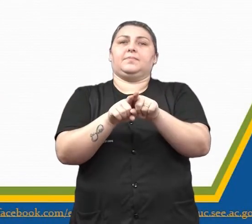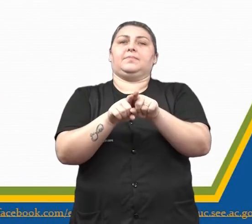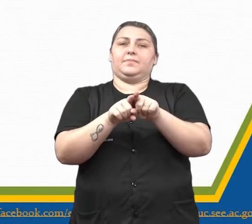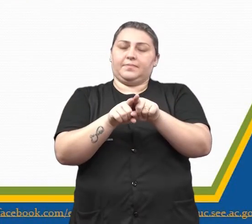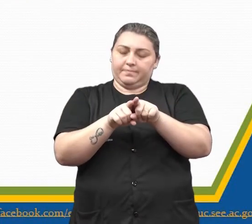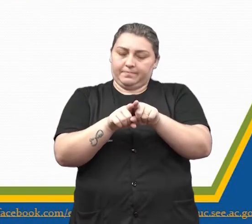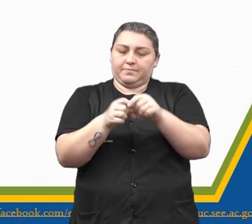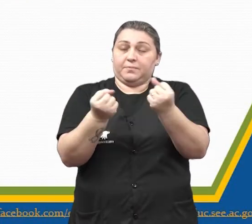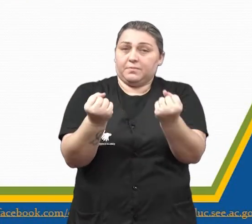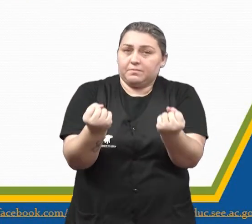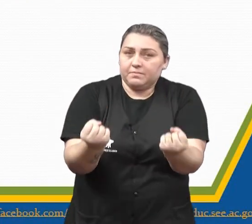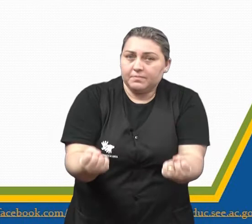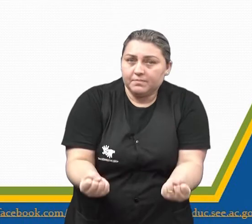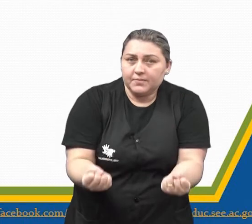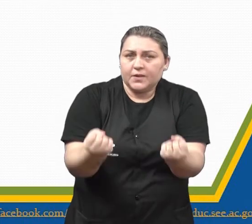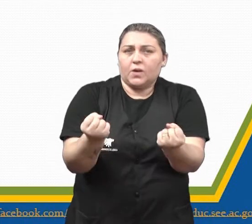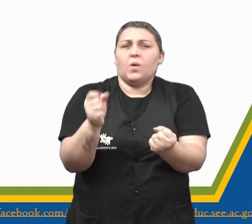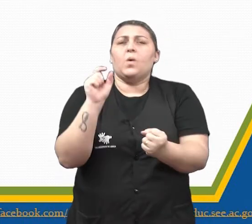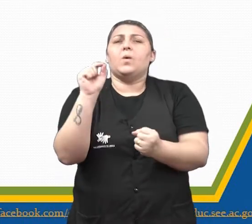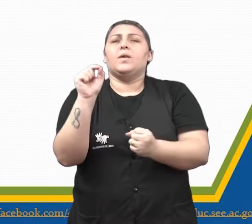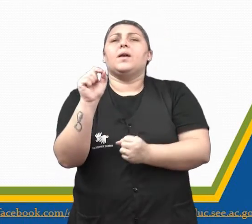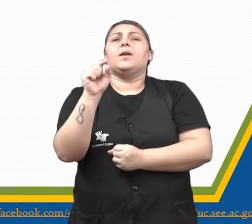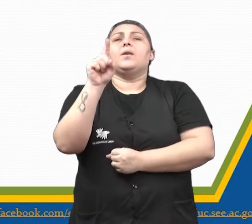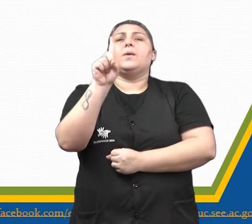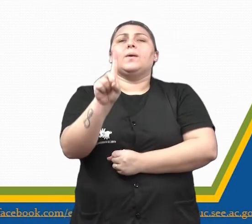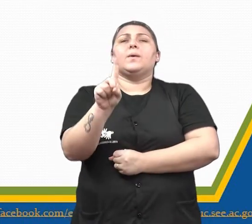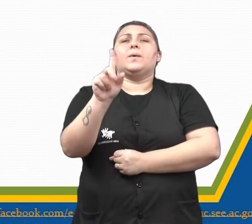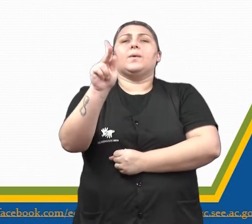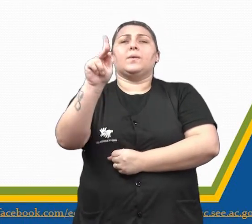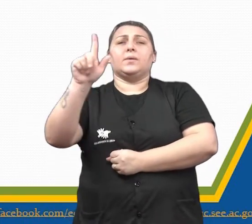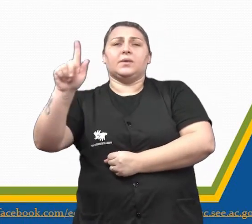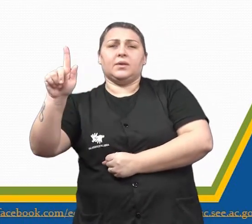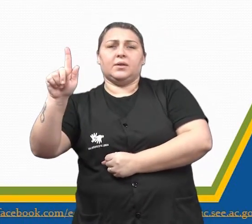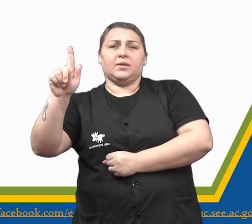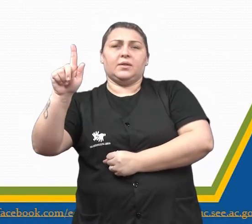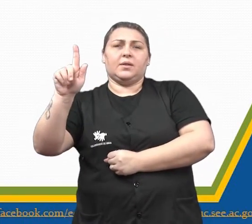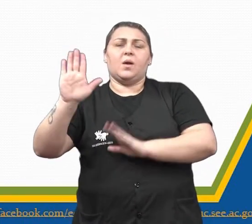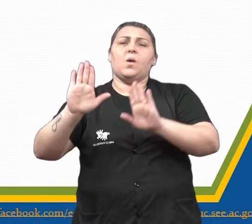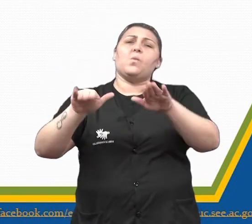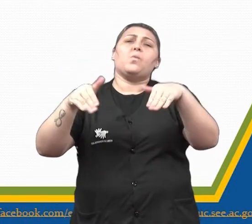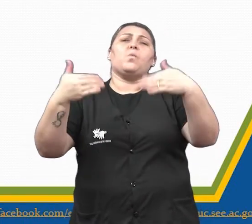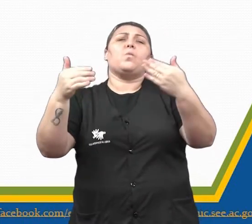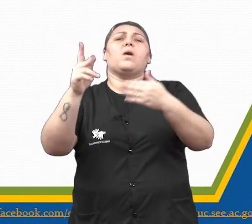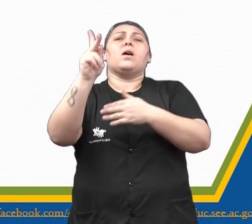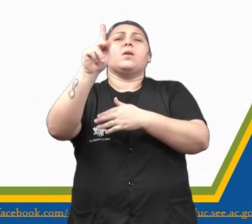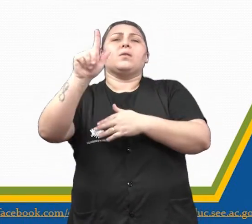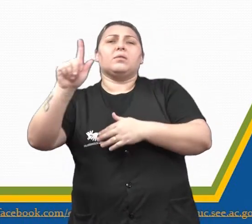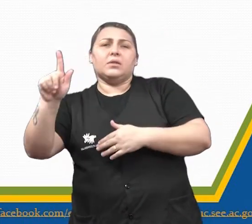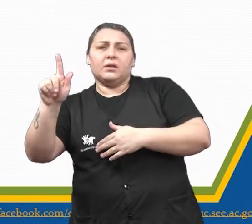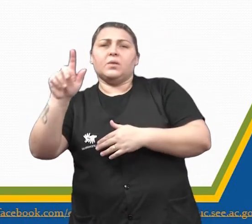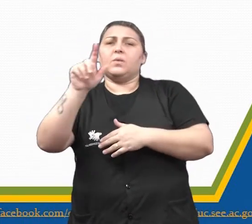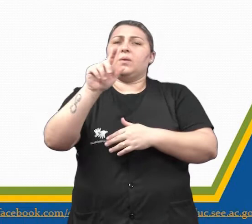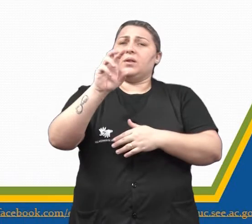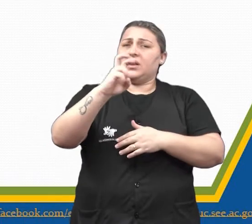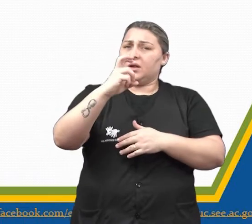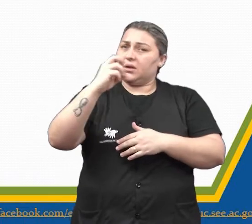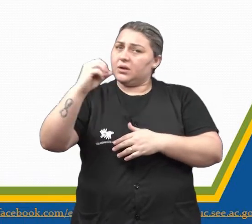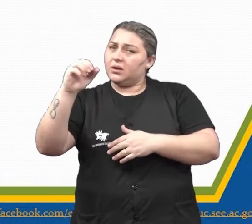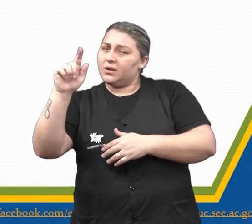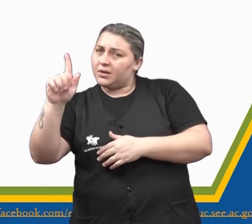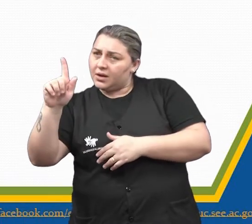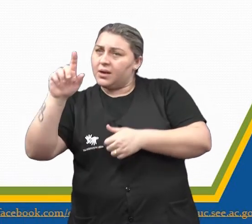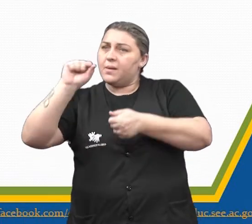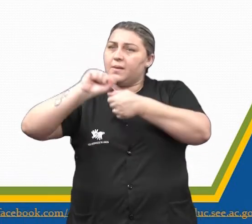sendo padronizados. O que, que é um quilo? Quantos quilos eu vou ter aqui? Um quilo, 500 gramas, então eles